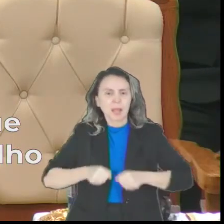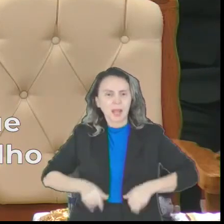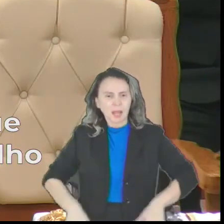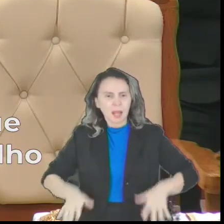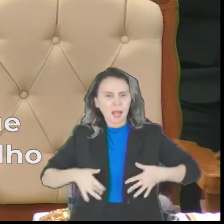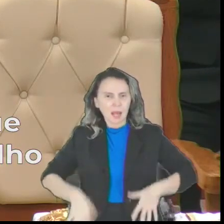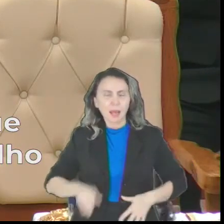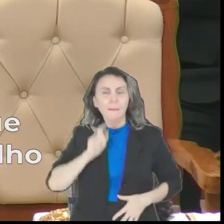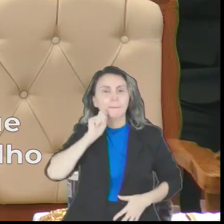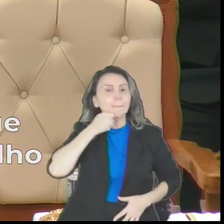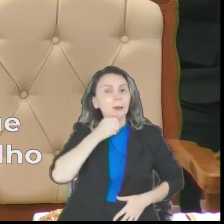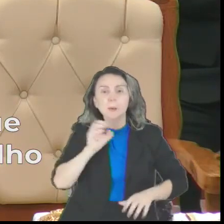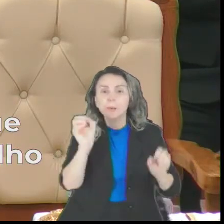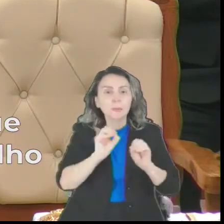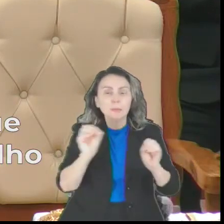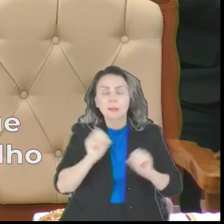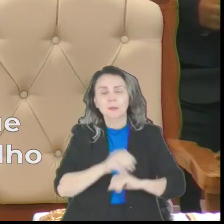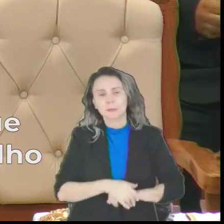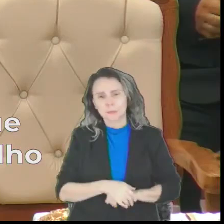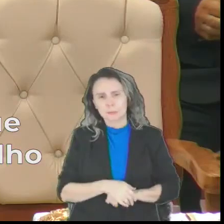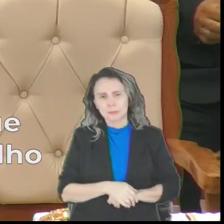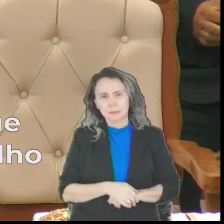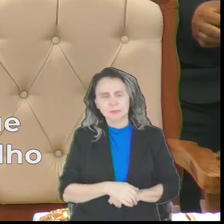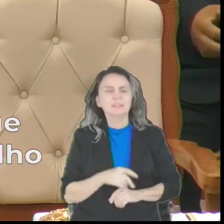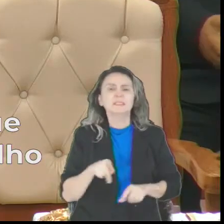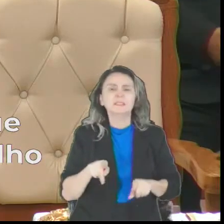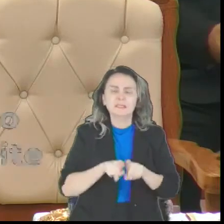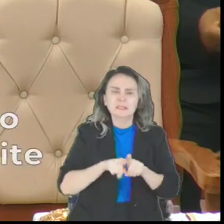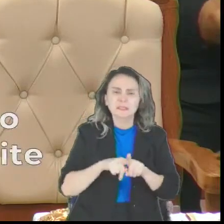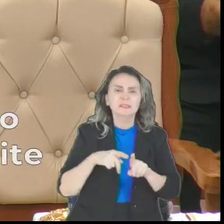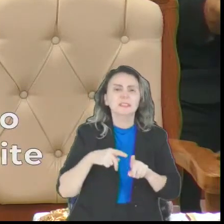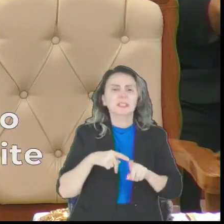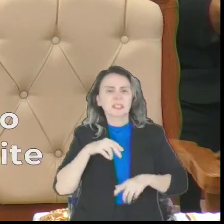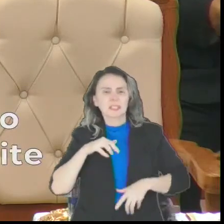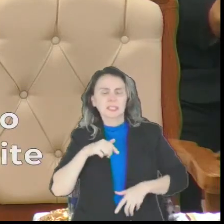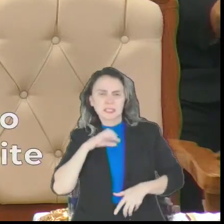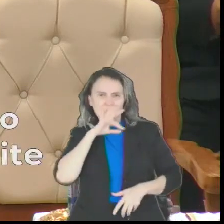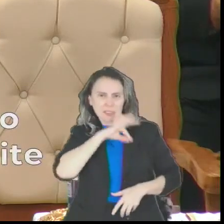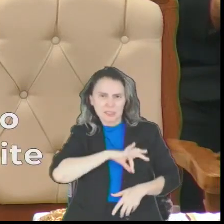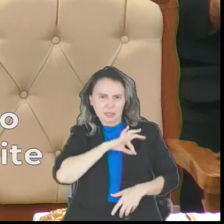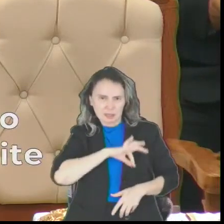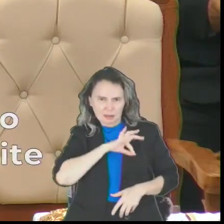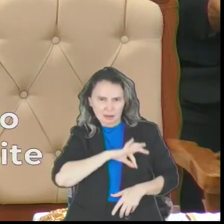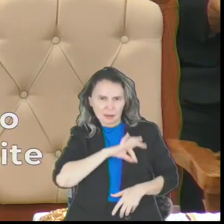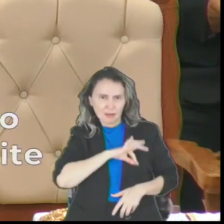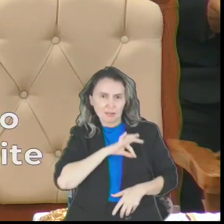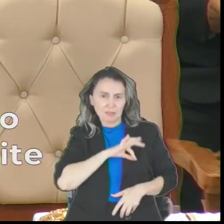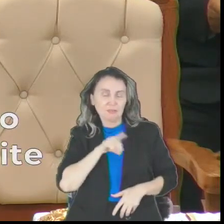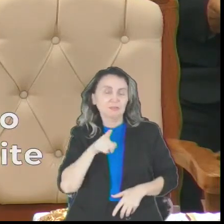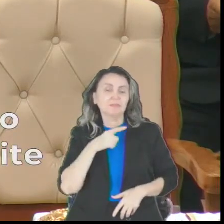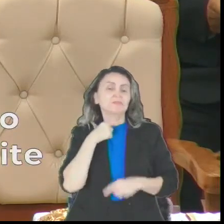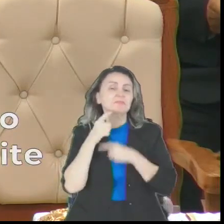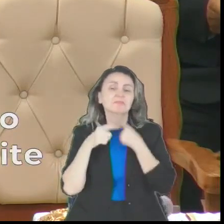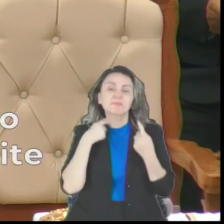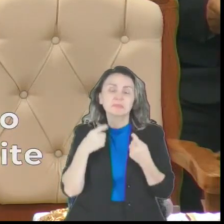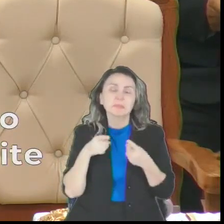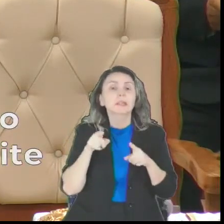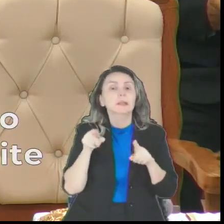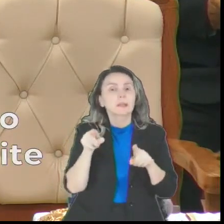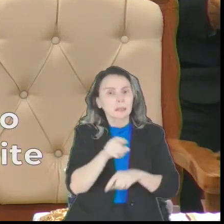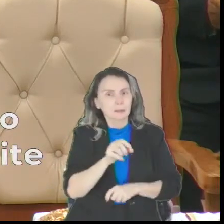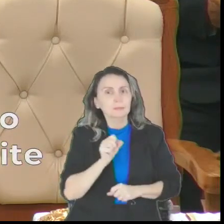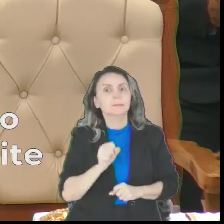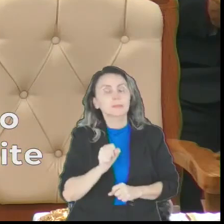vosso trabalho naquilo que não pode satisfazer? Ouvi-me atentamente e comei o que é